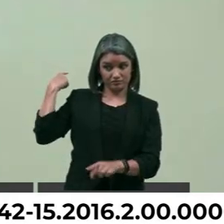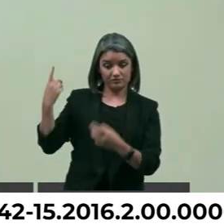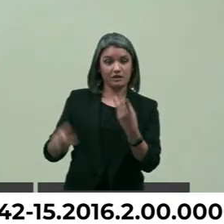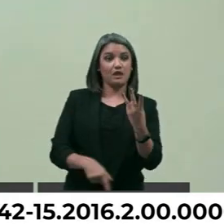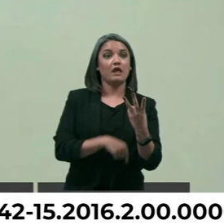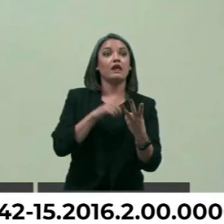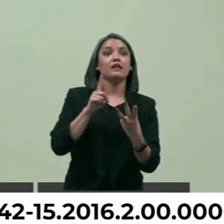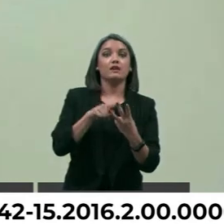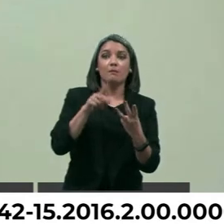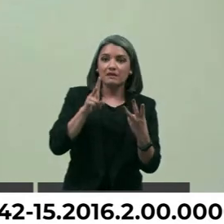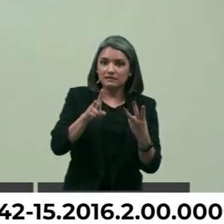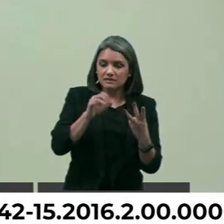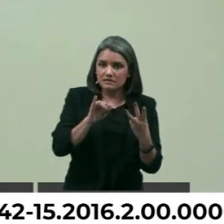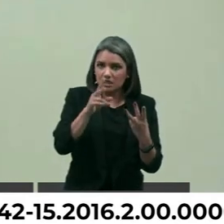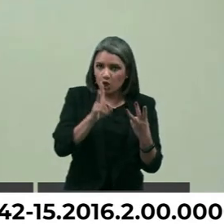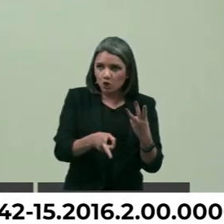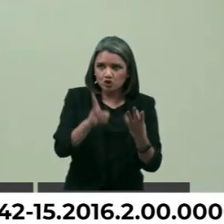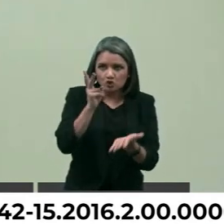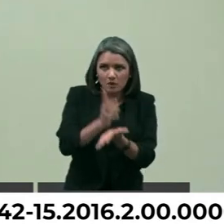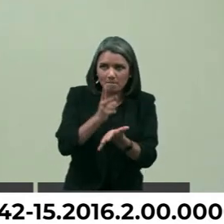subsistência das razões